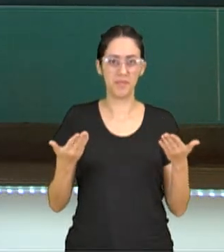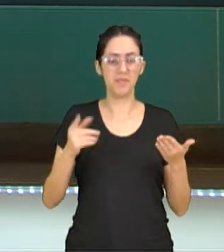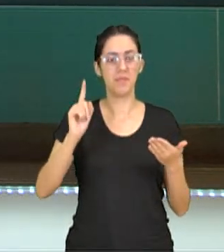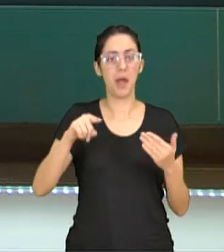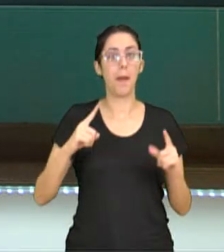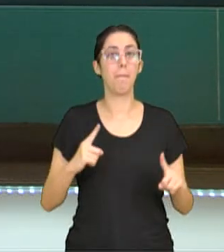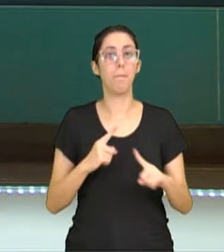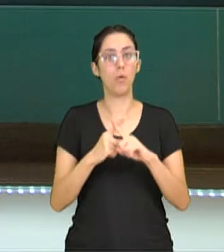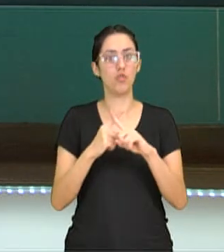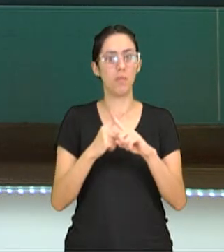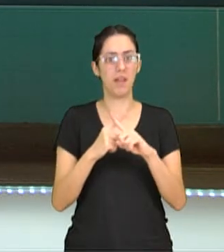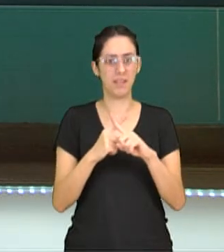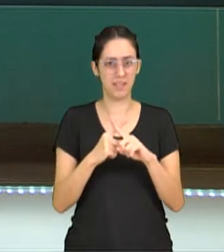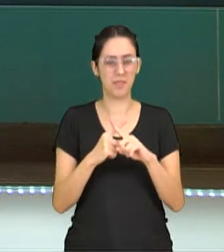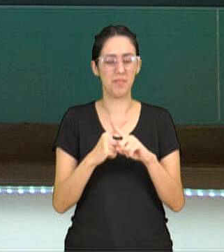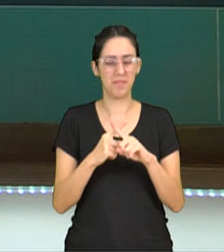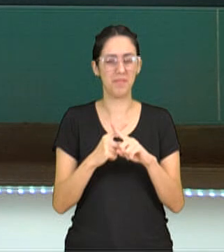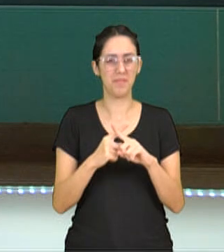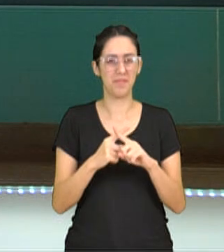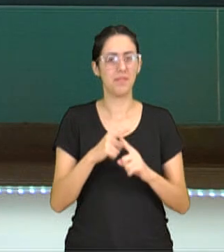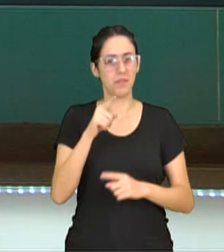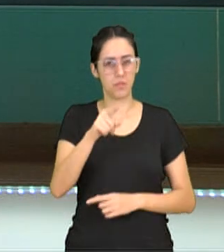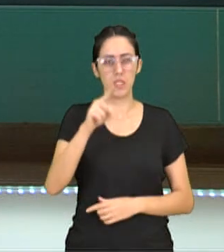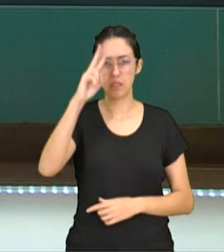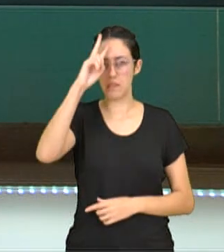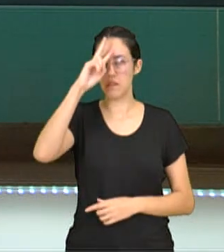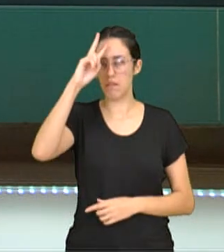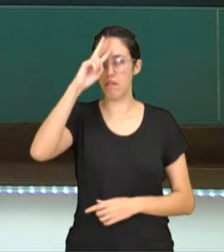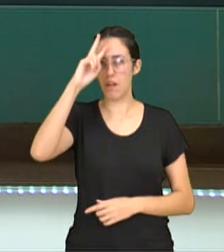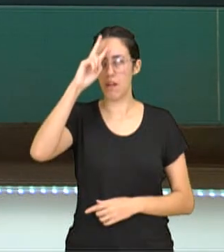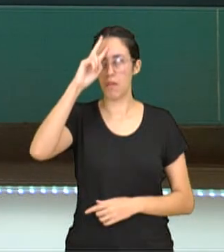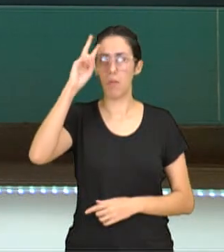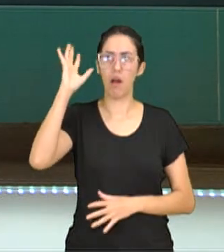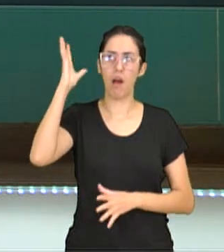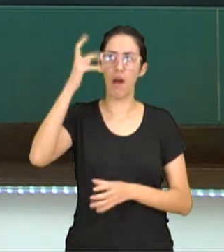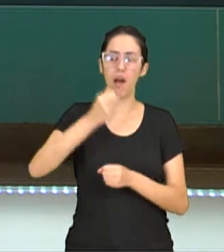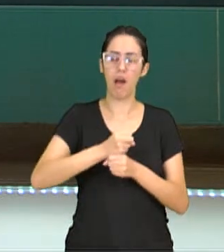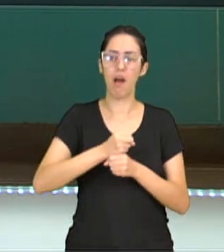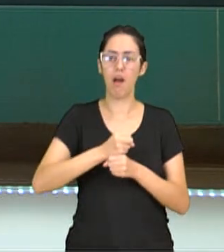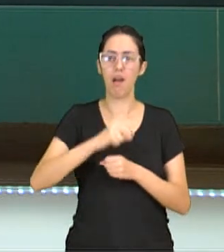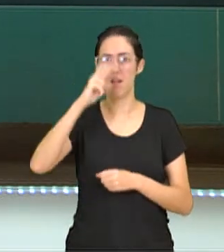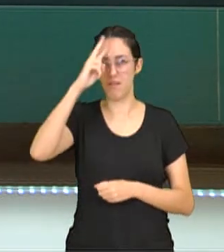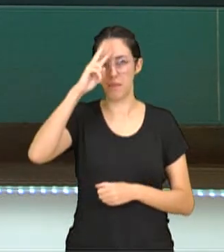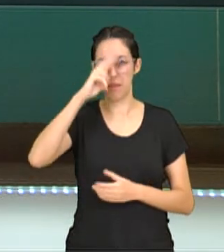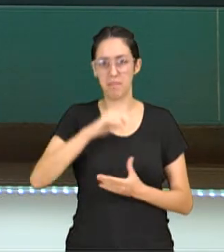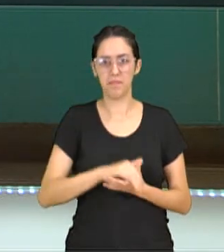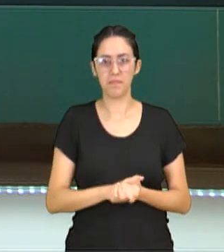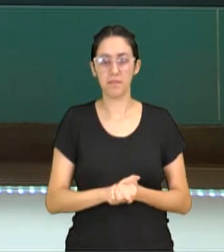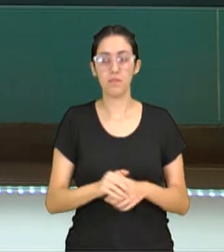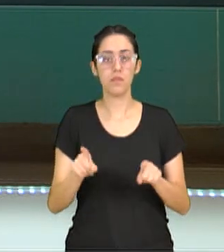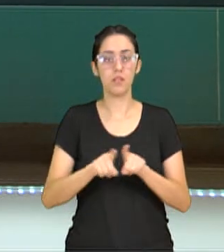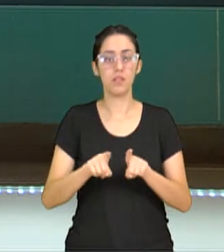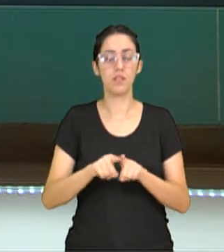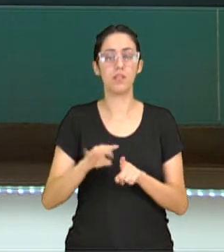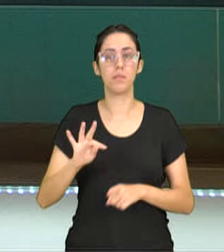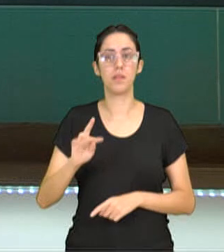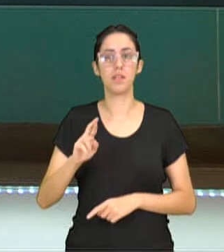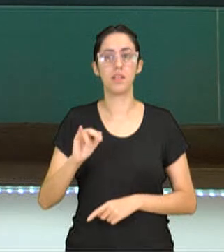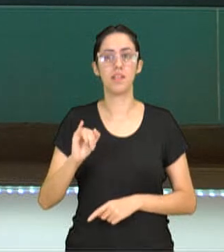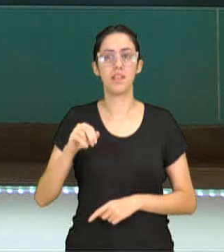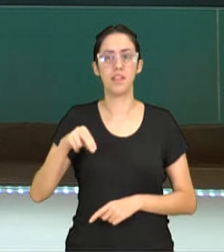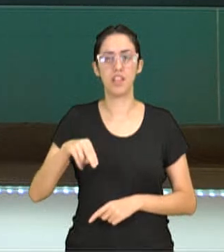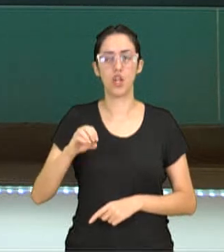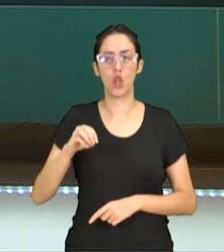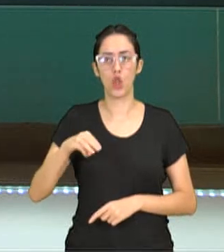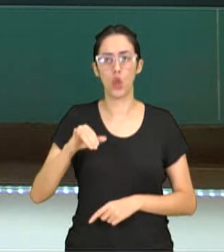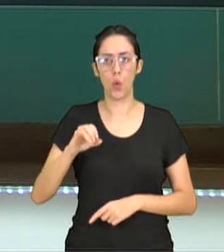multiplicação, que você já vai lembrar e já vai ver a utilização dela. E pelo trinômio quadrado perfeito, quando eu tenho